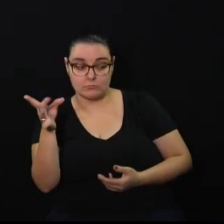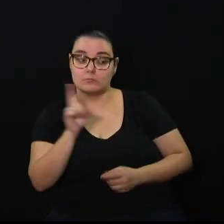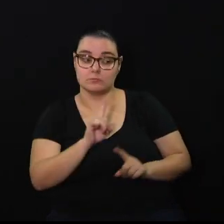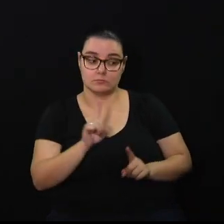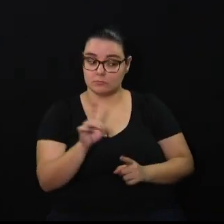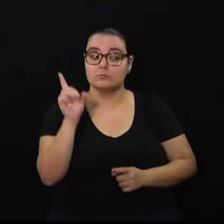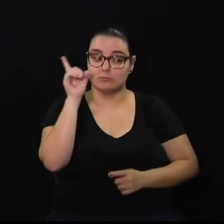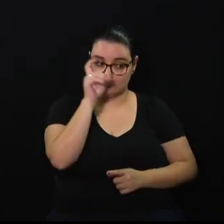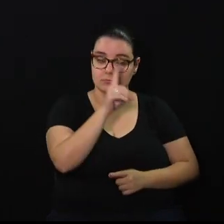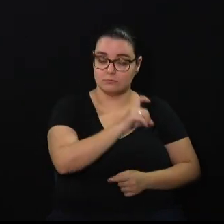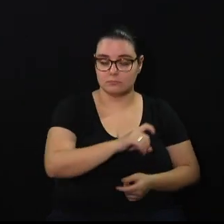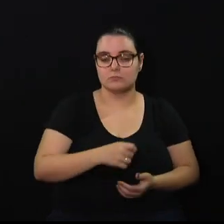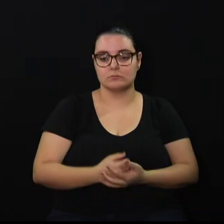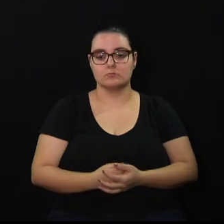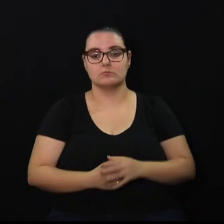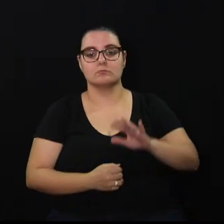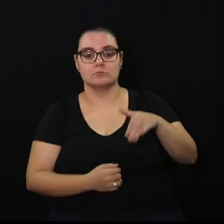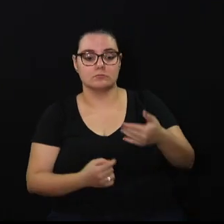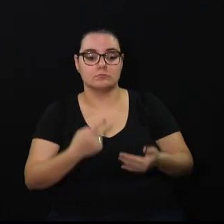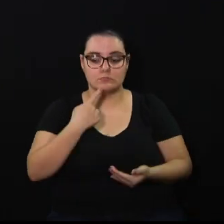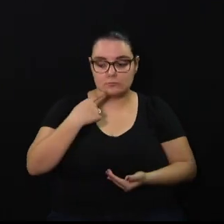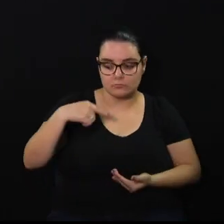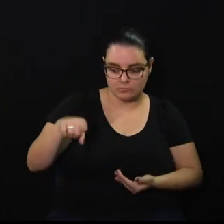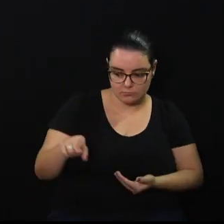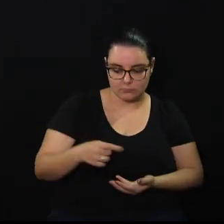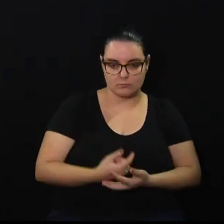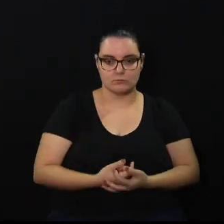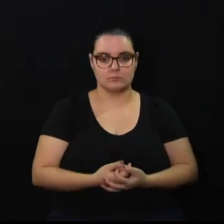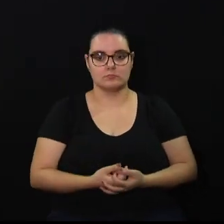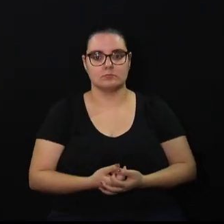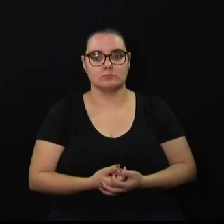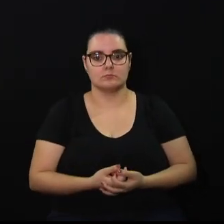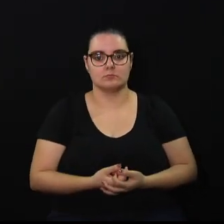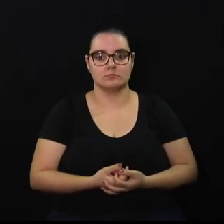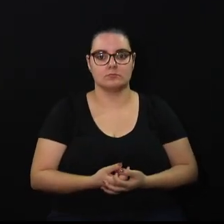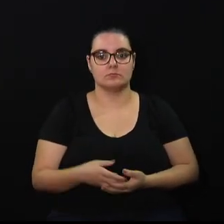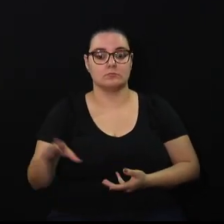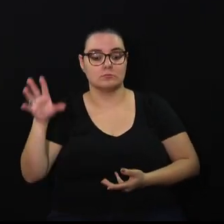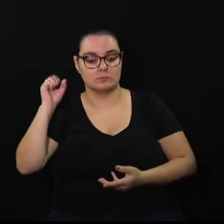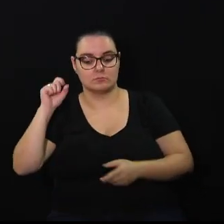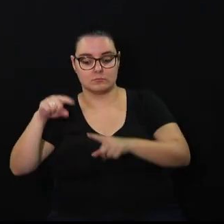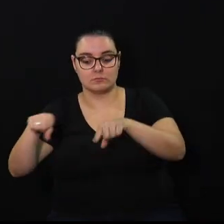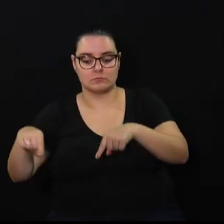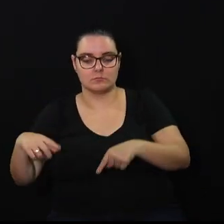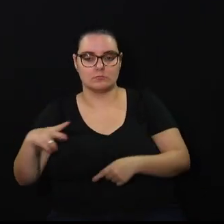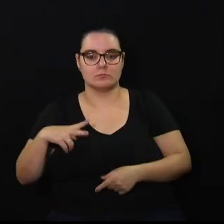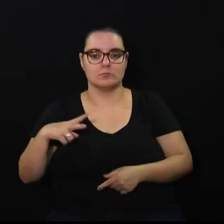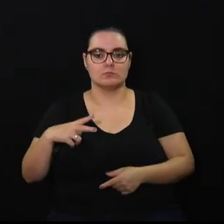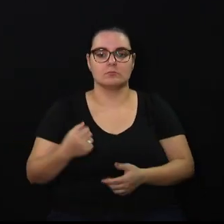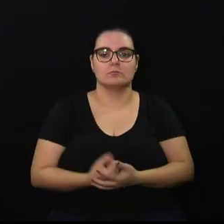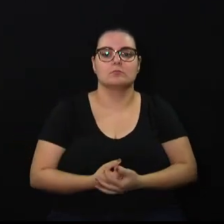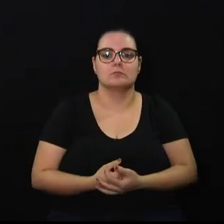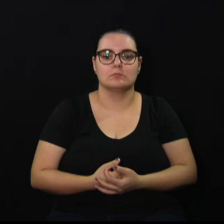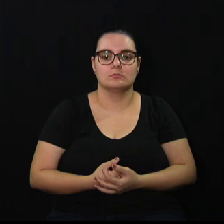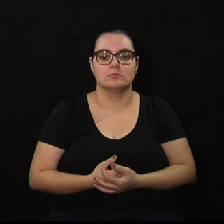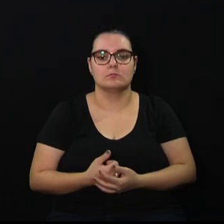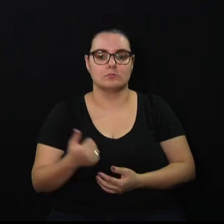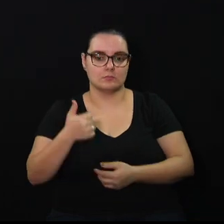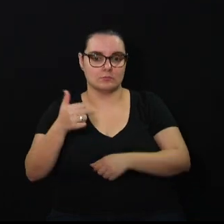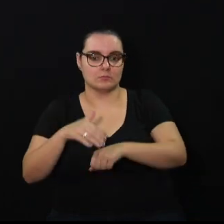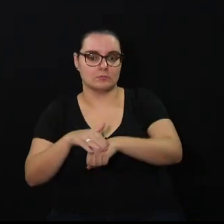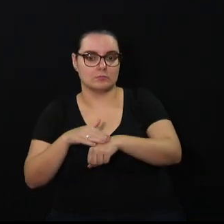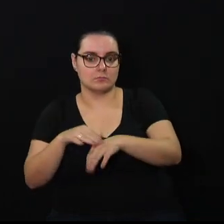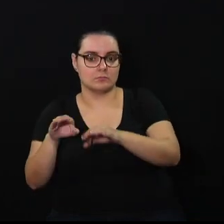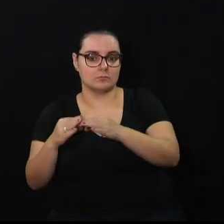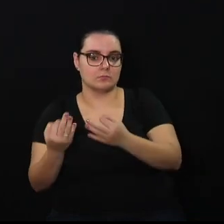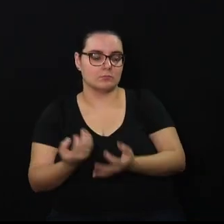quando a gente dá um comando muitas vezes a gente ouve bastante lá no nosso consultório na nossa primeira conversa com a família